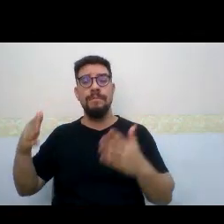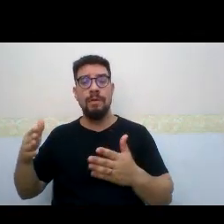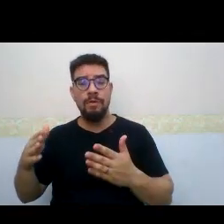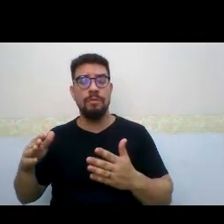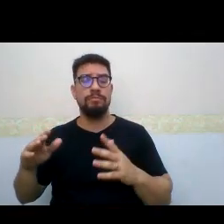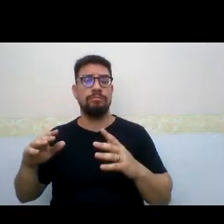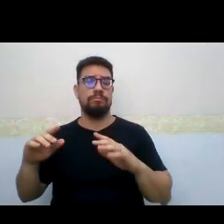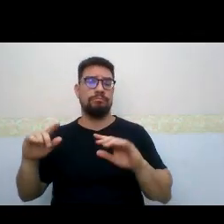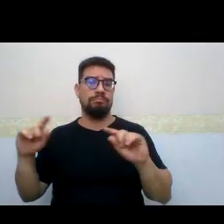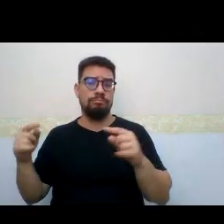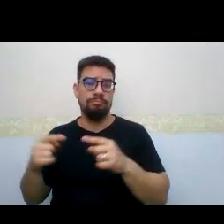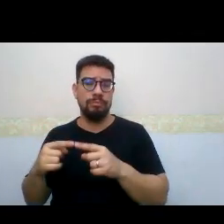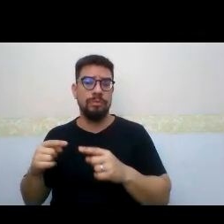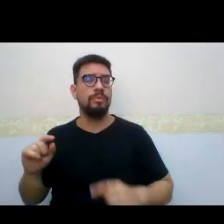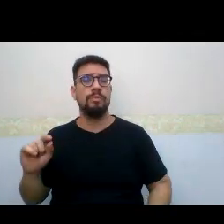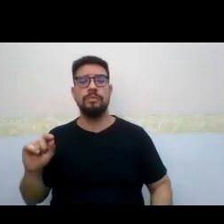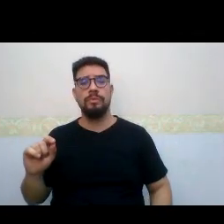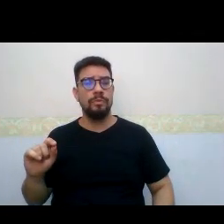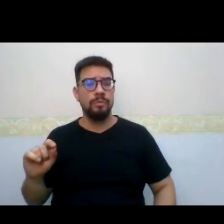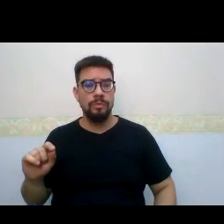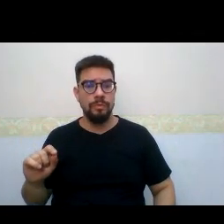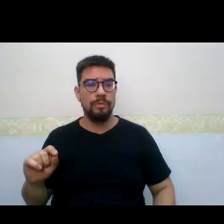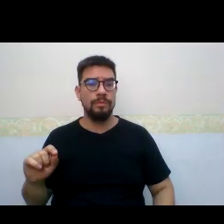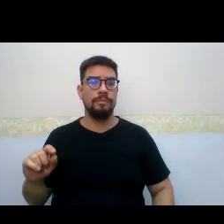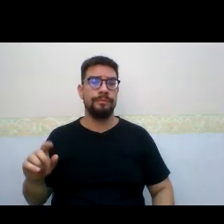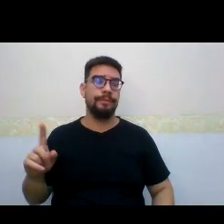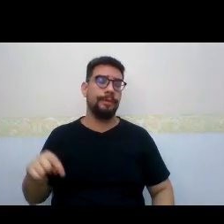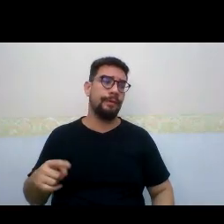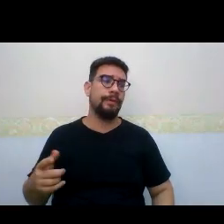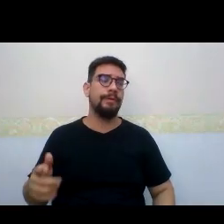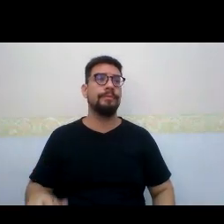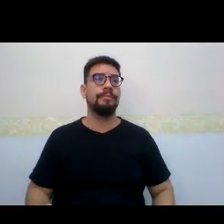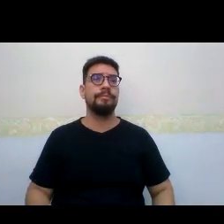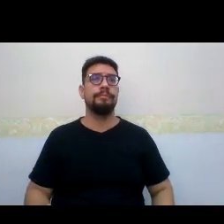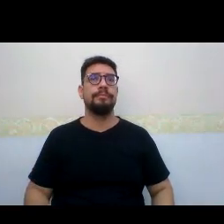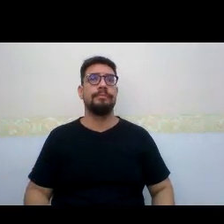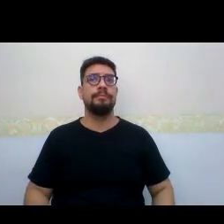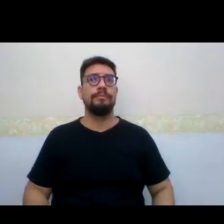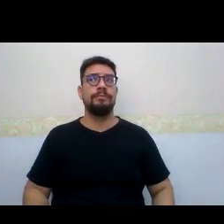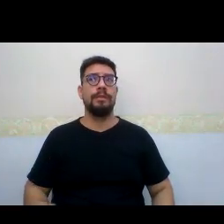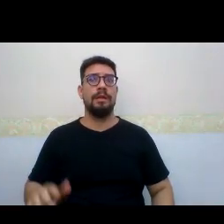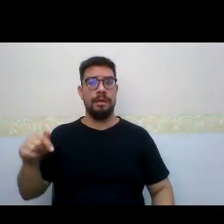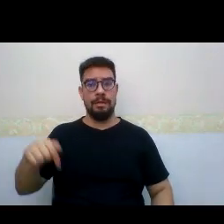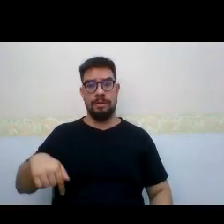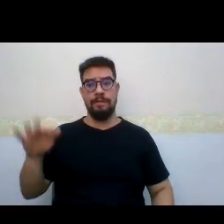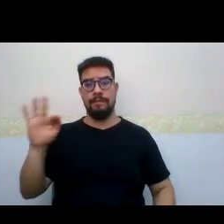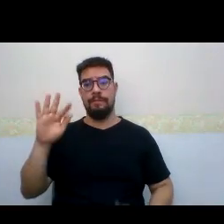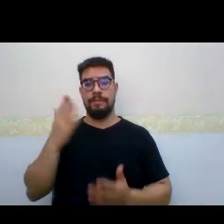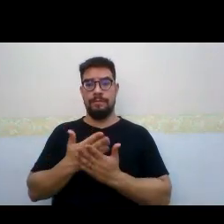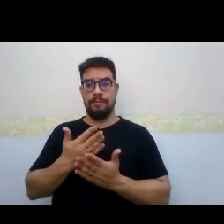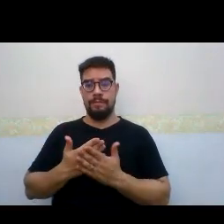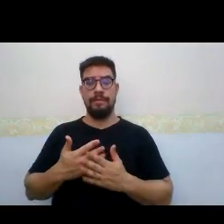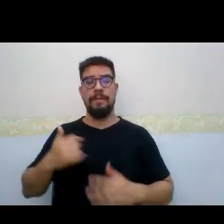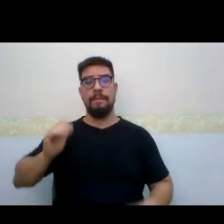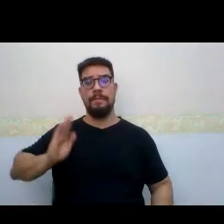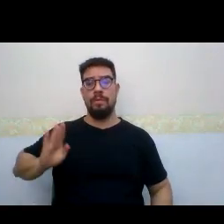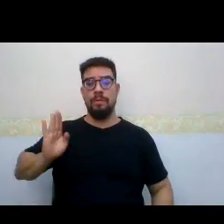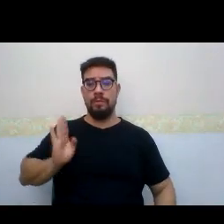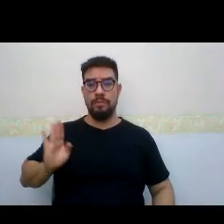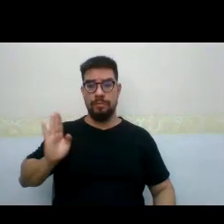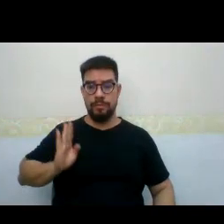adequado para processos onde a gente tem aqui na faculdade bolsista. O